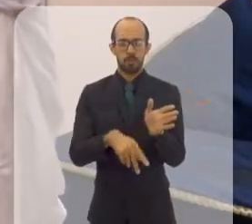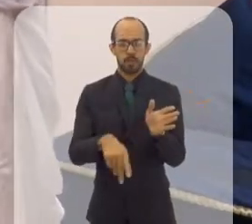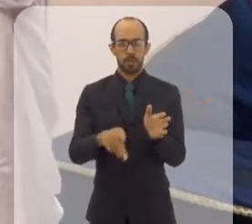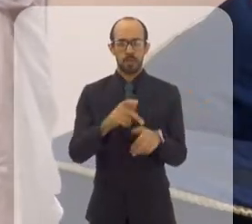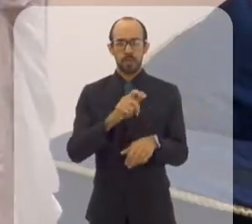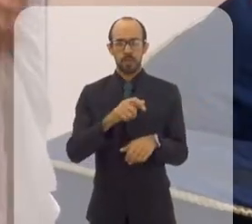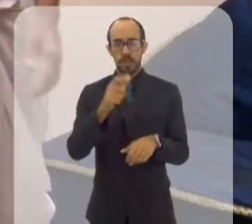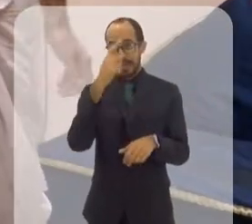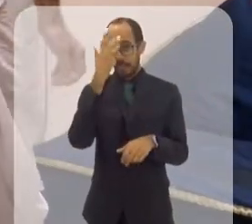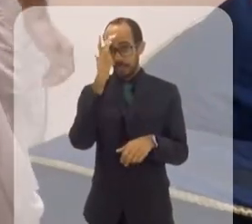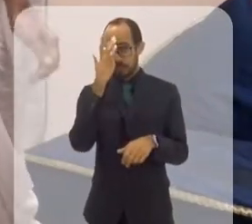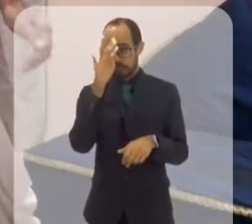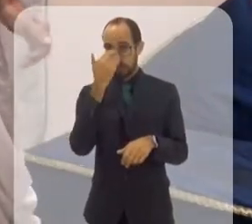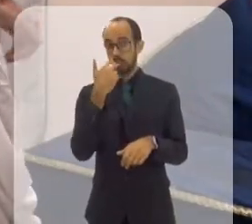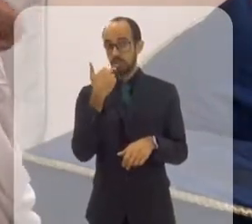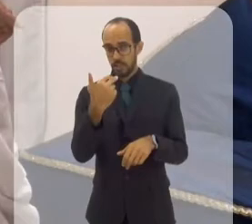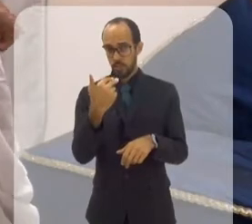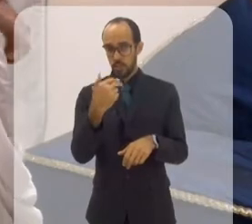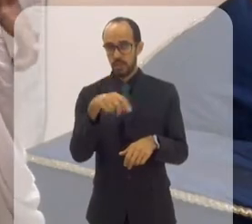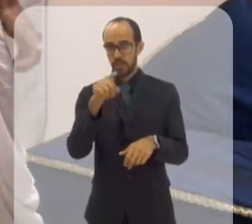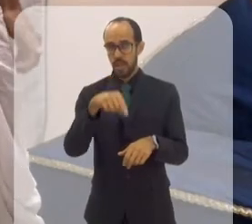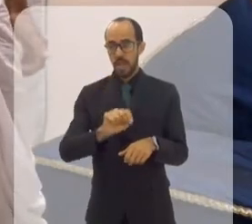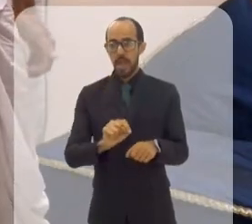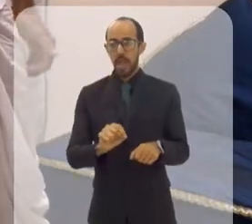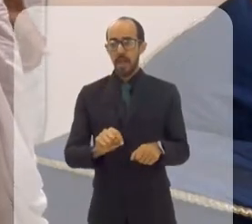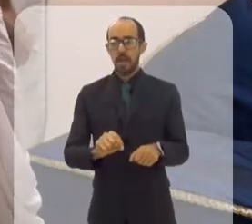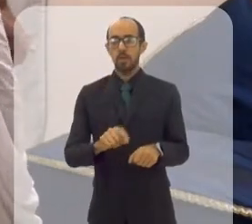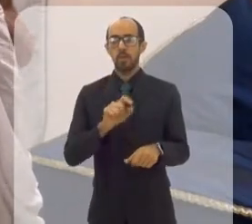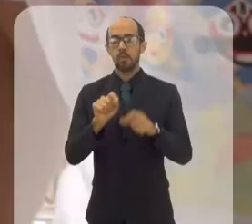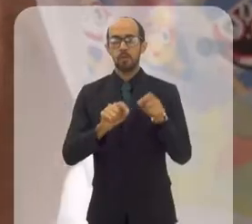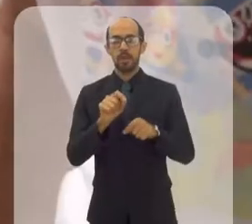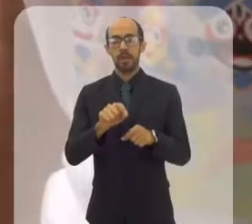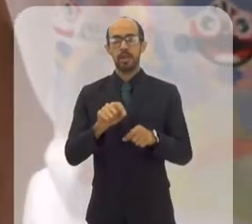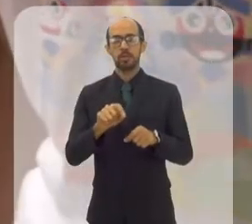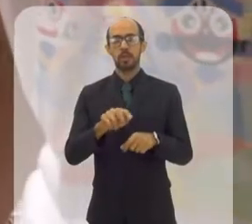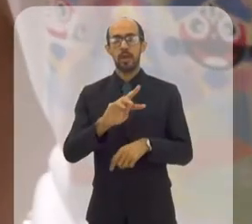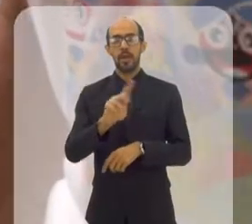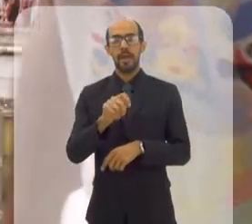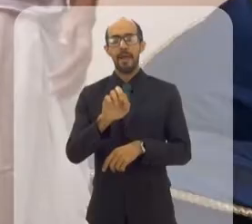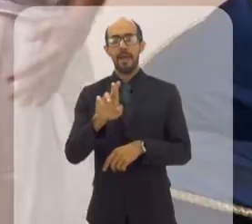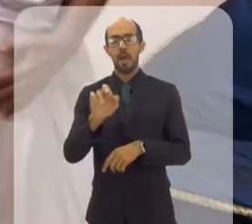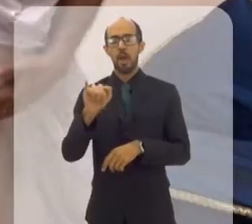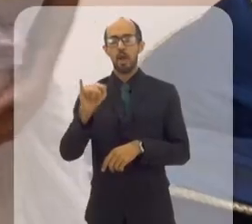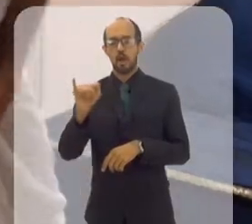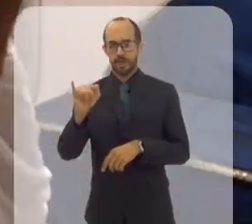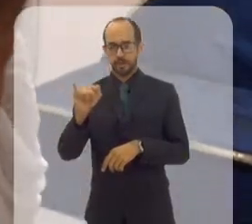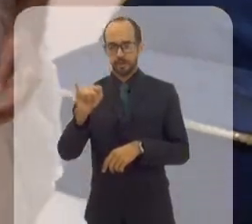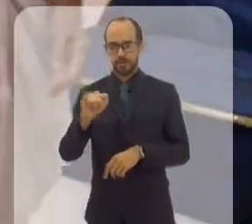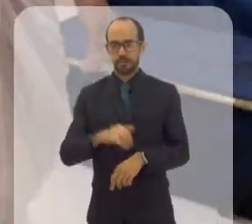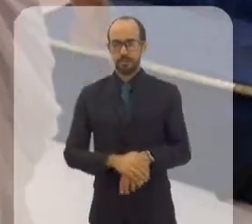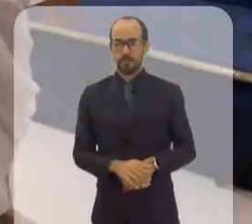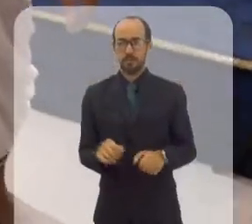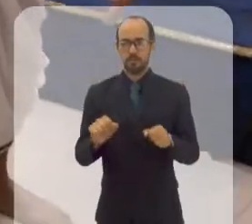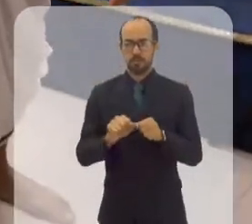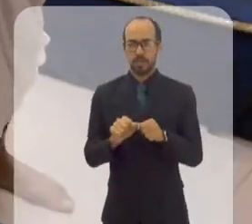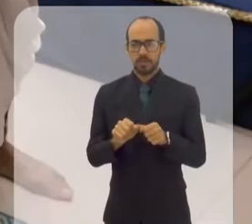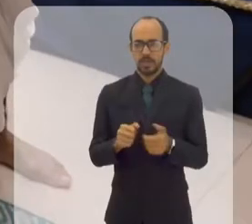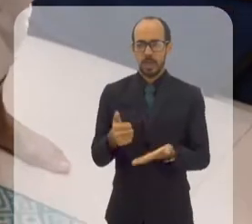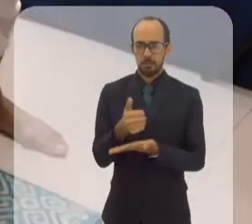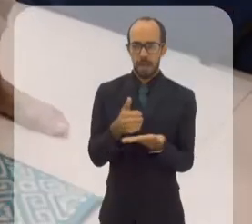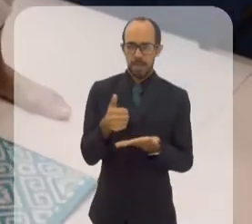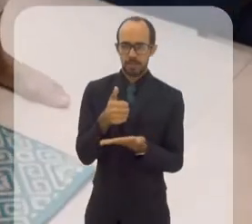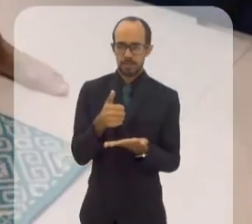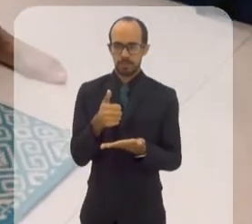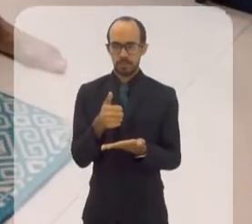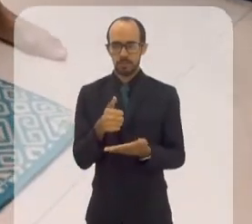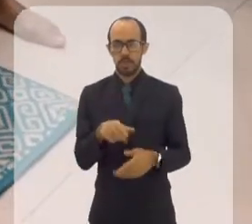herói, tá? A gente faz a base, né? A base.